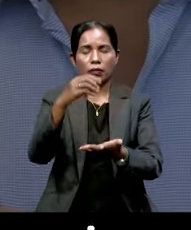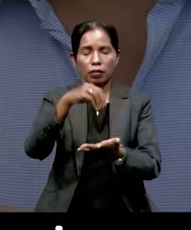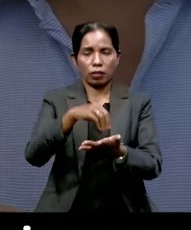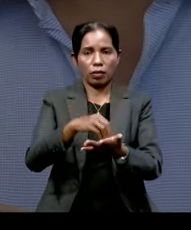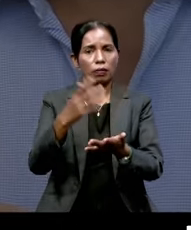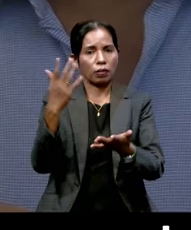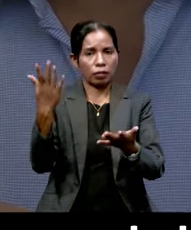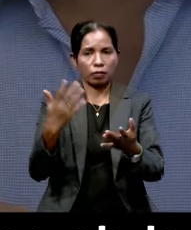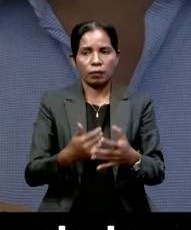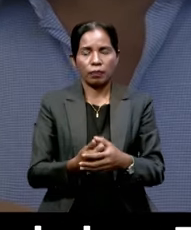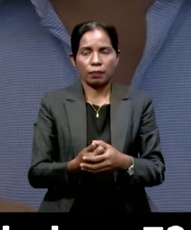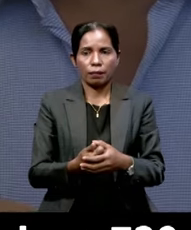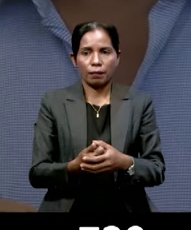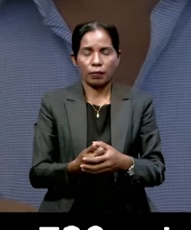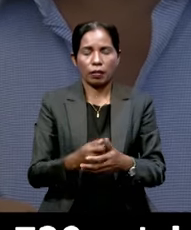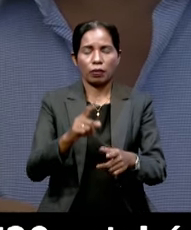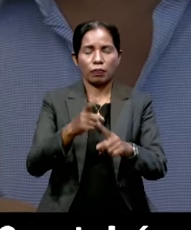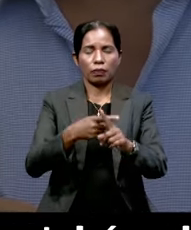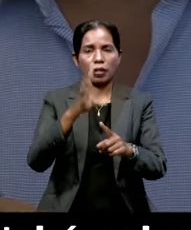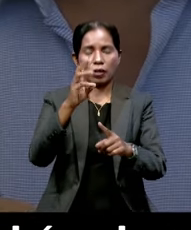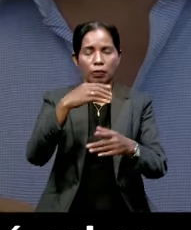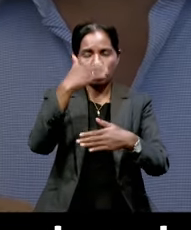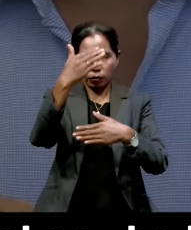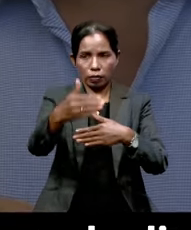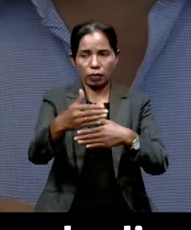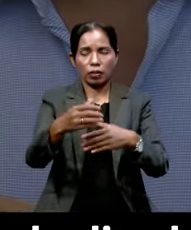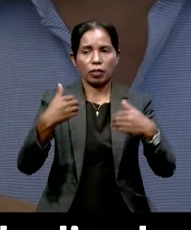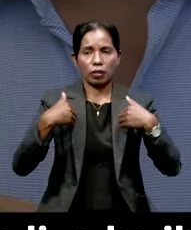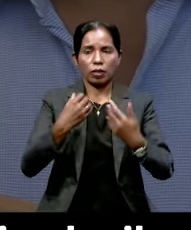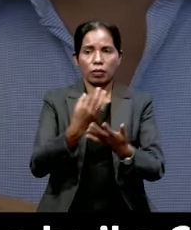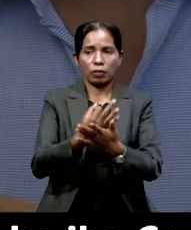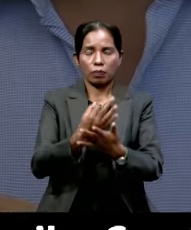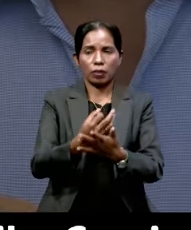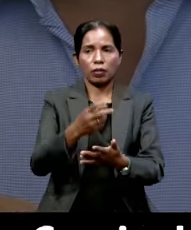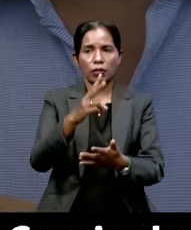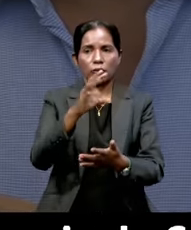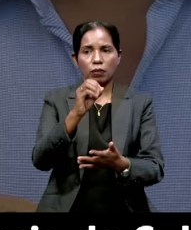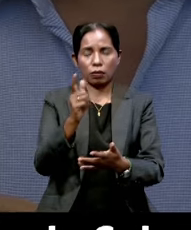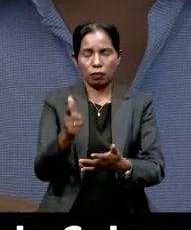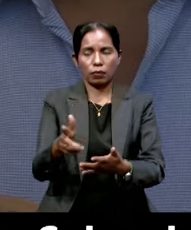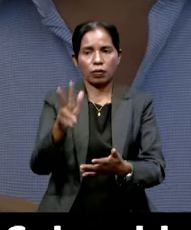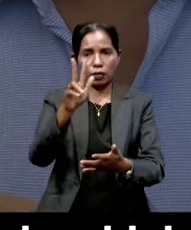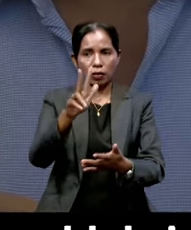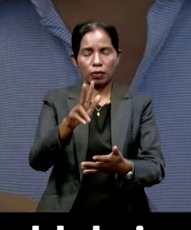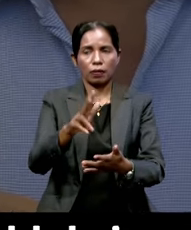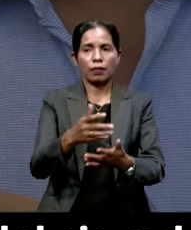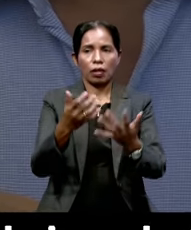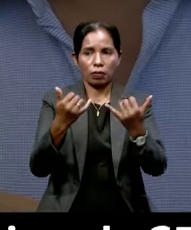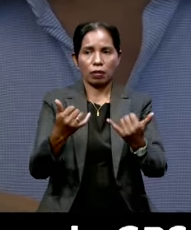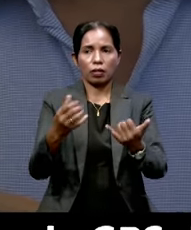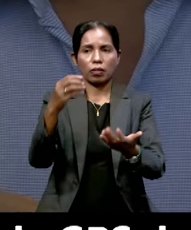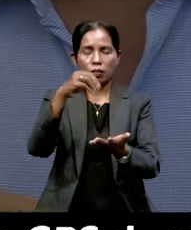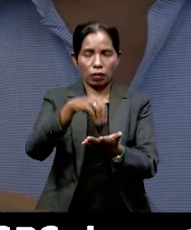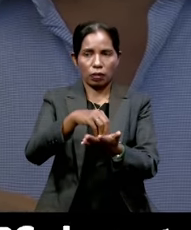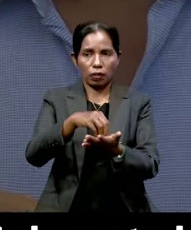ia fulanen ba oine, maca, ia orçamento 2023, nian, neve, maca, agora dao, a loca para